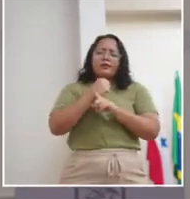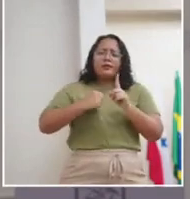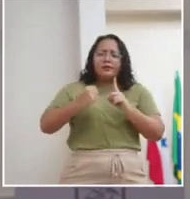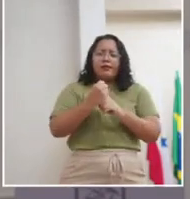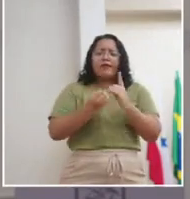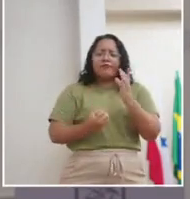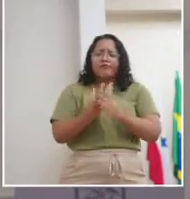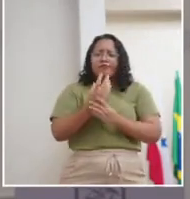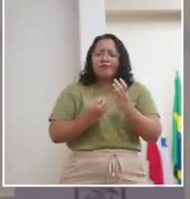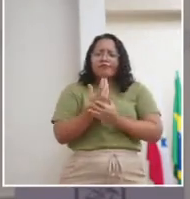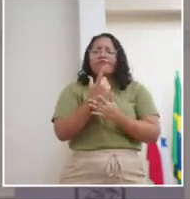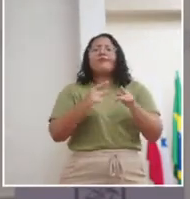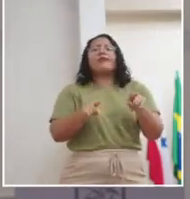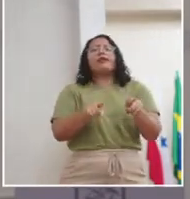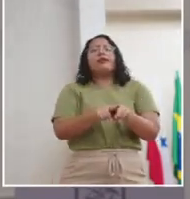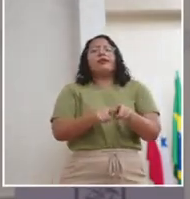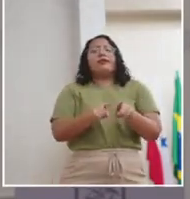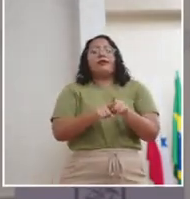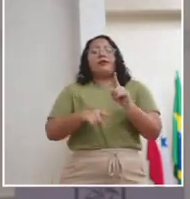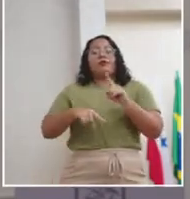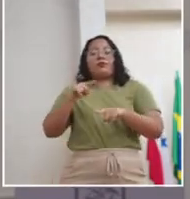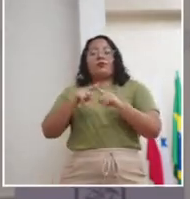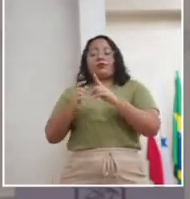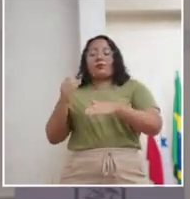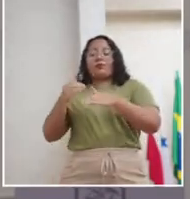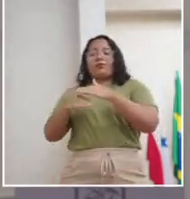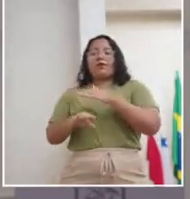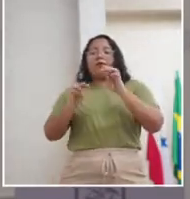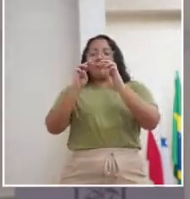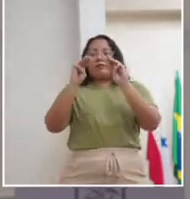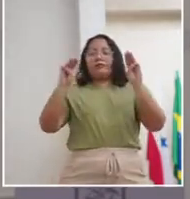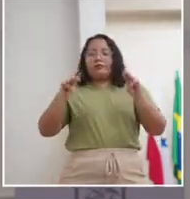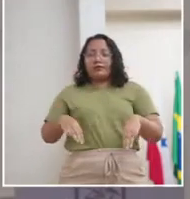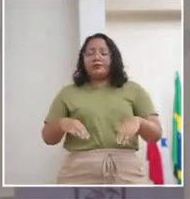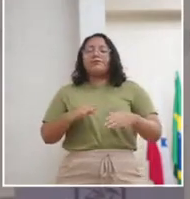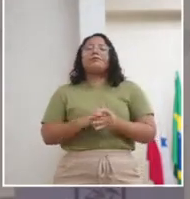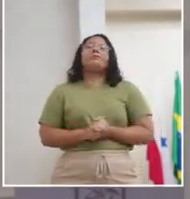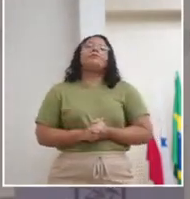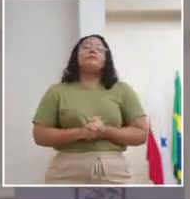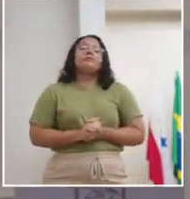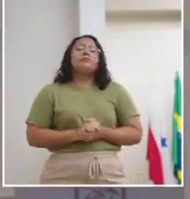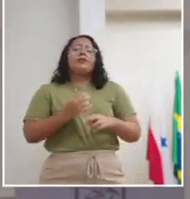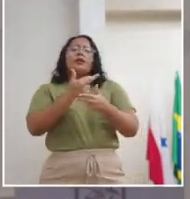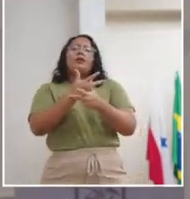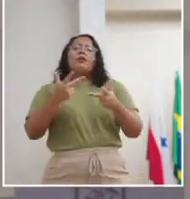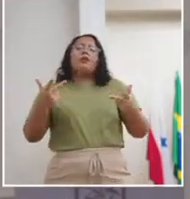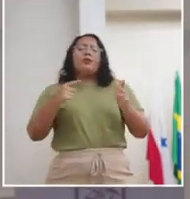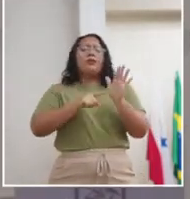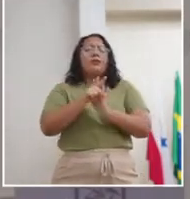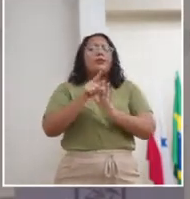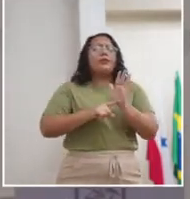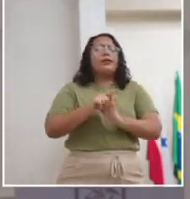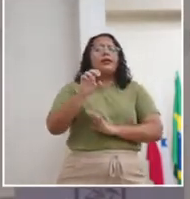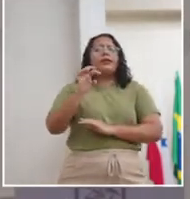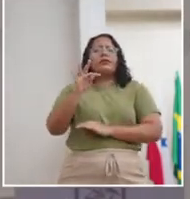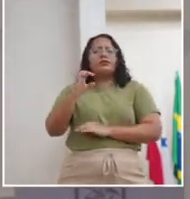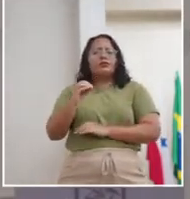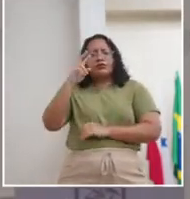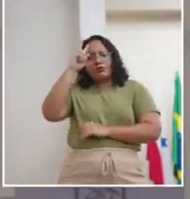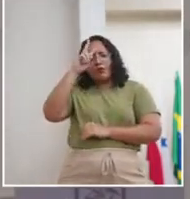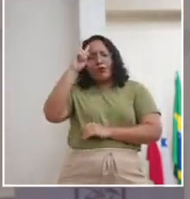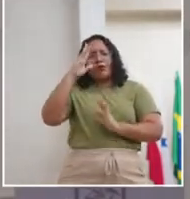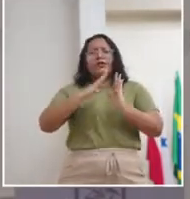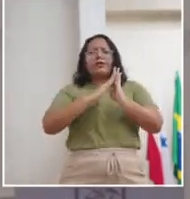os acervos depositados nos museus. A partir de questões colocadas pela etnohistória, etnoestética e pela